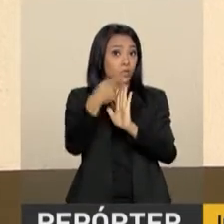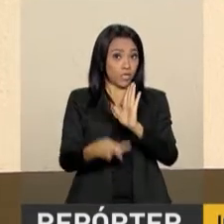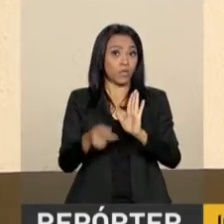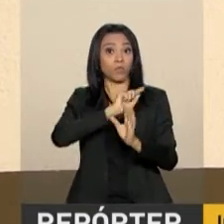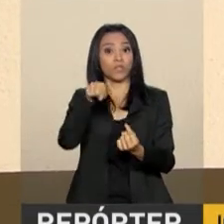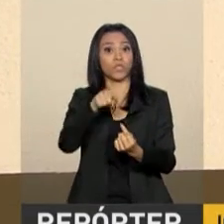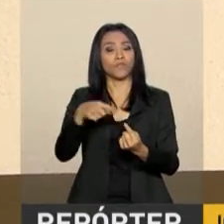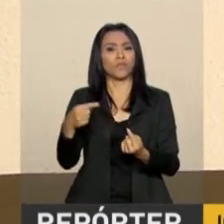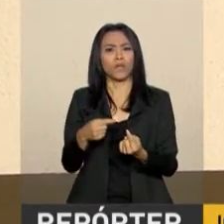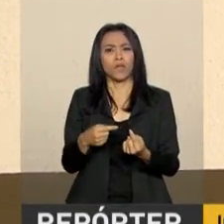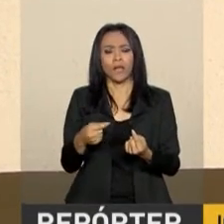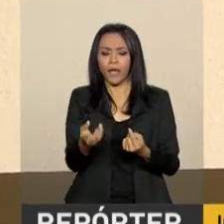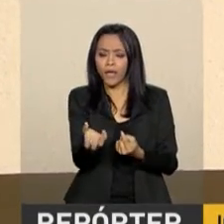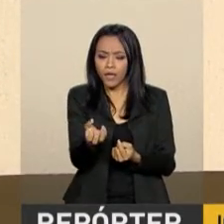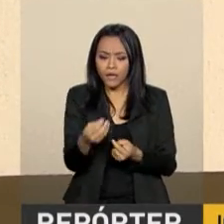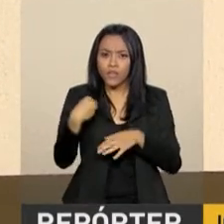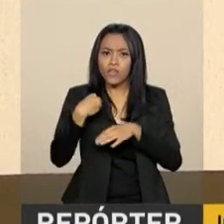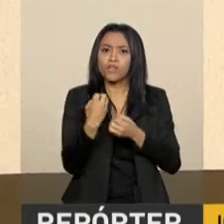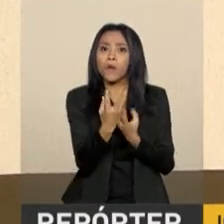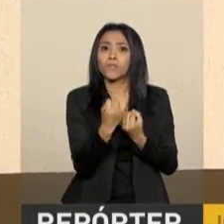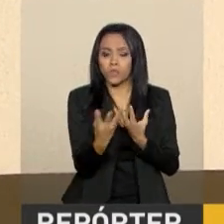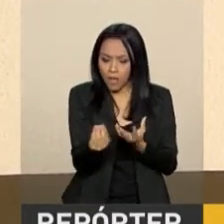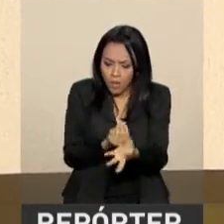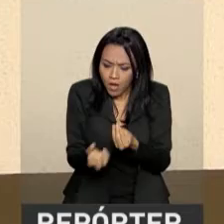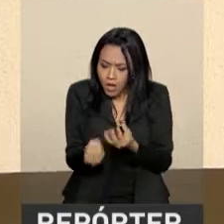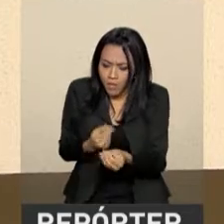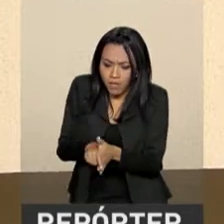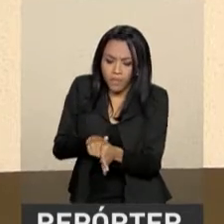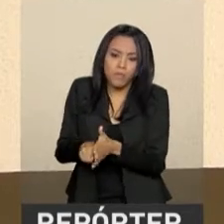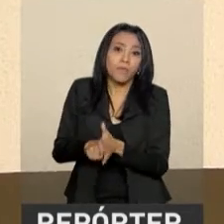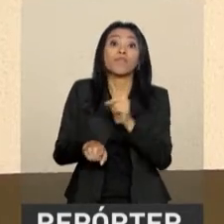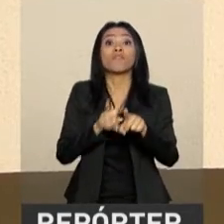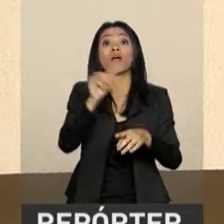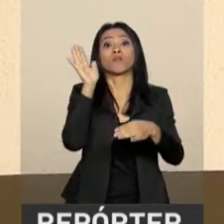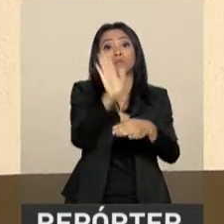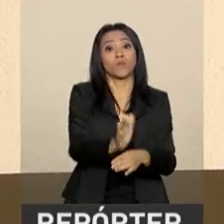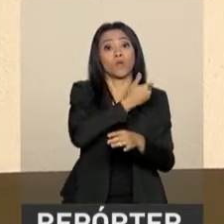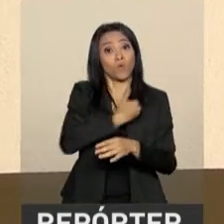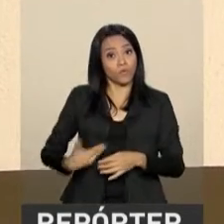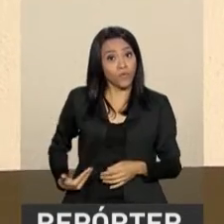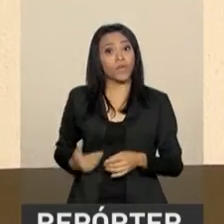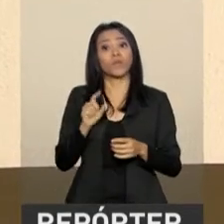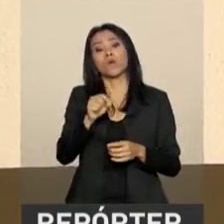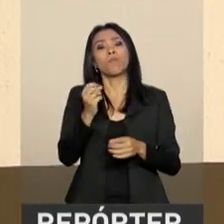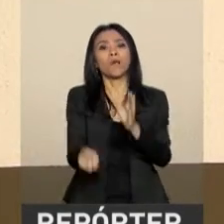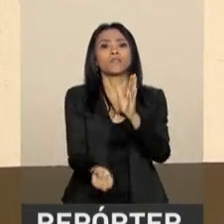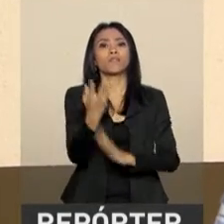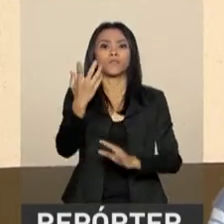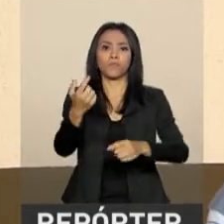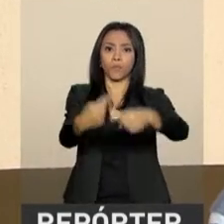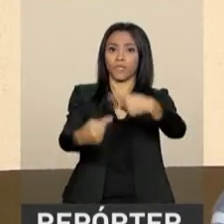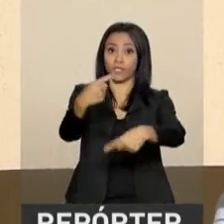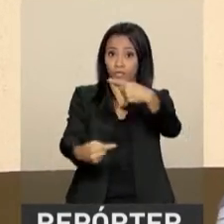que vai servir de base para instituições públicas desenvolvido é políticas públicas